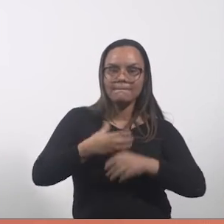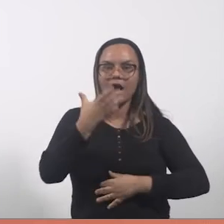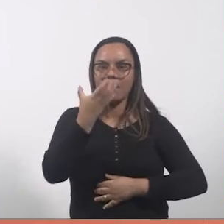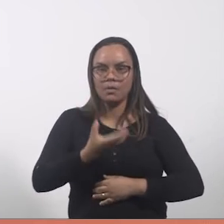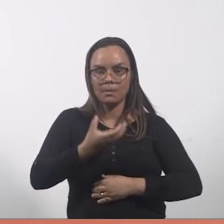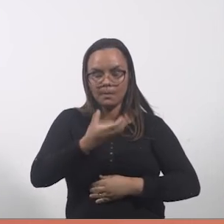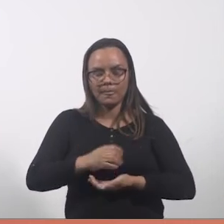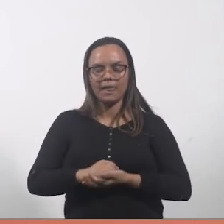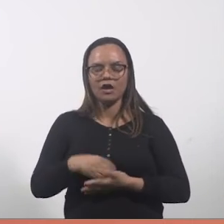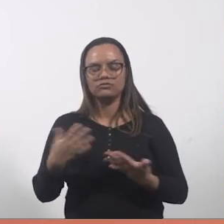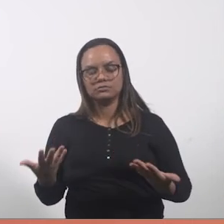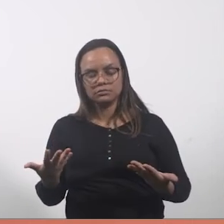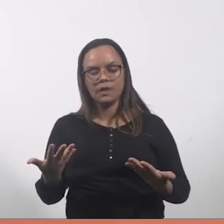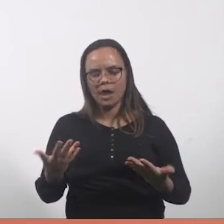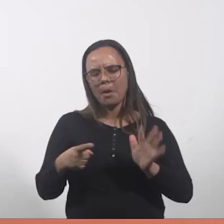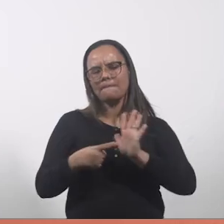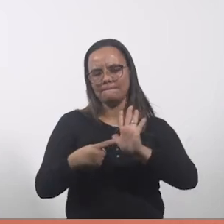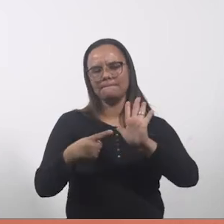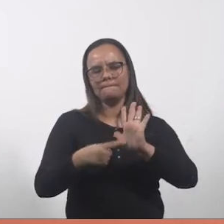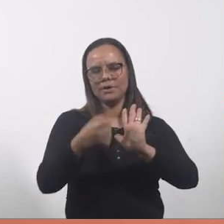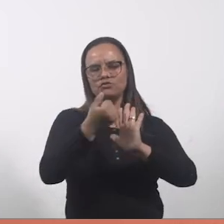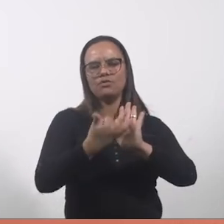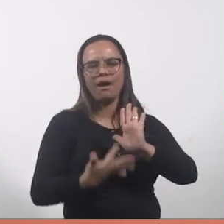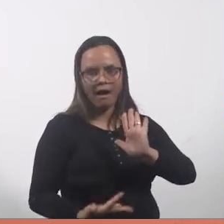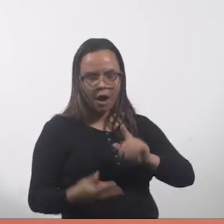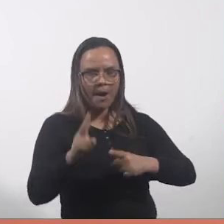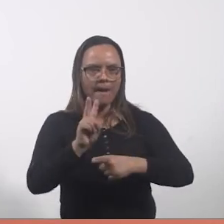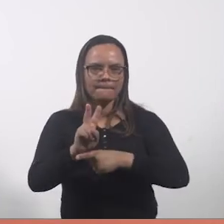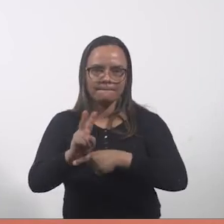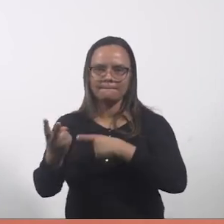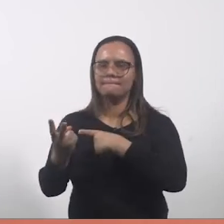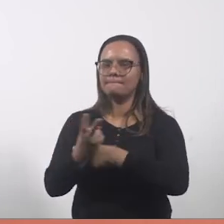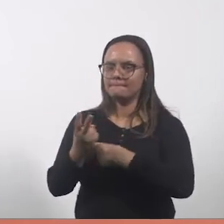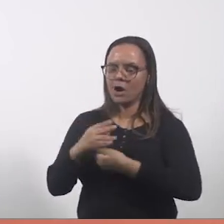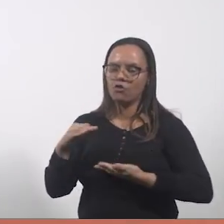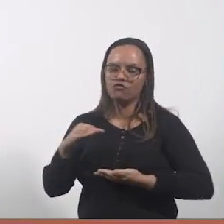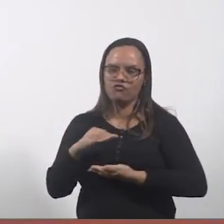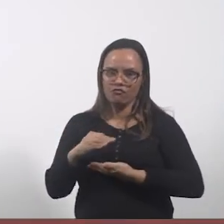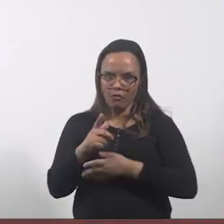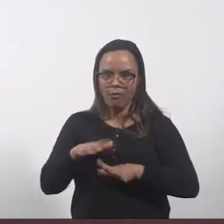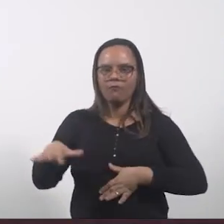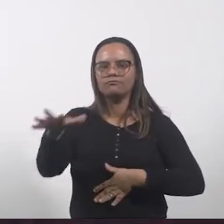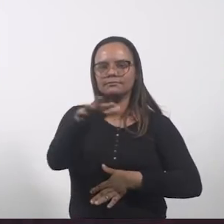aí, eventualmente ou não, dar algum indicativo de medida sanitária para a população.